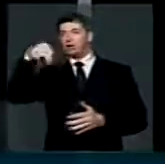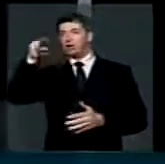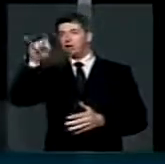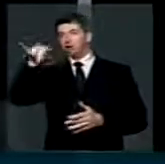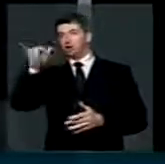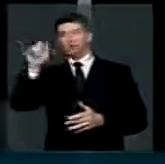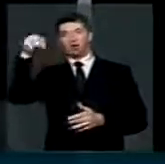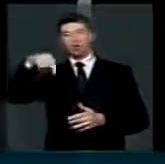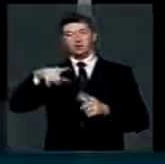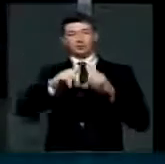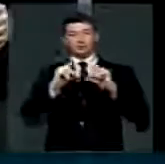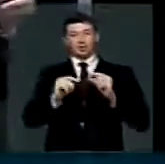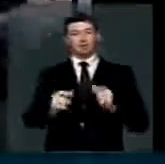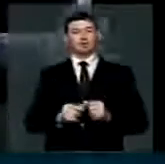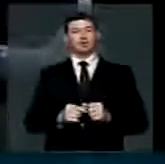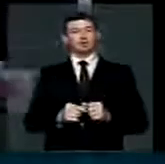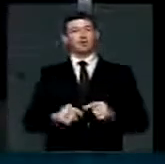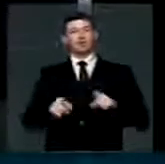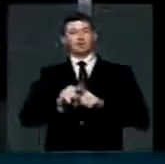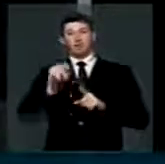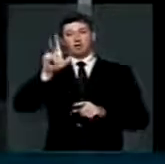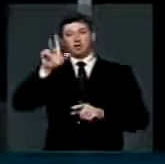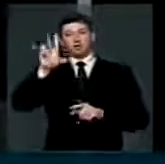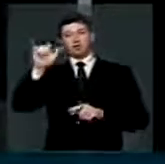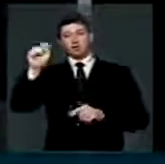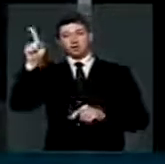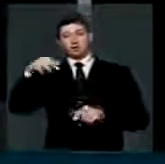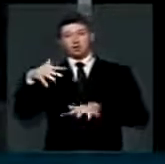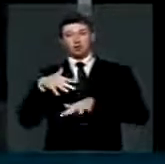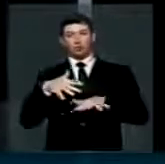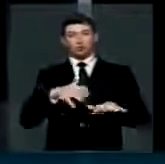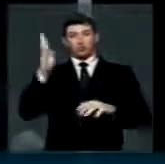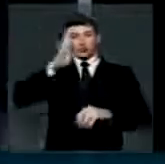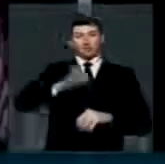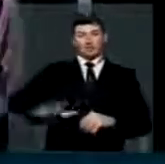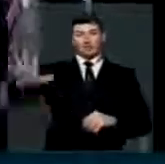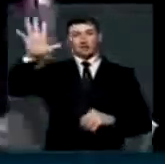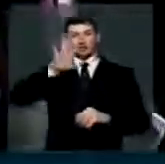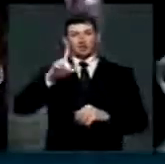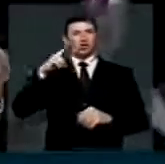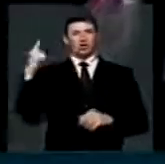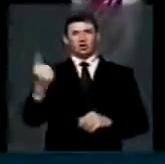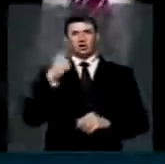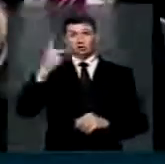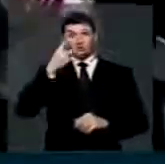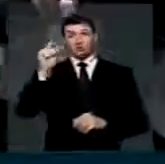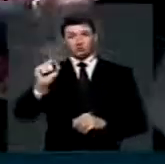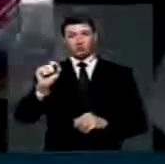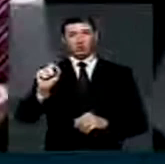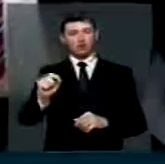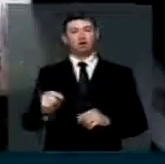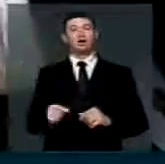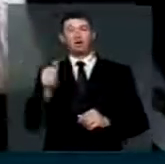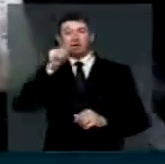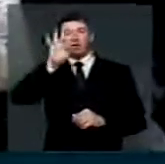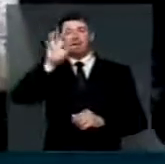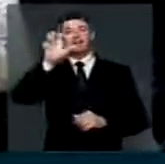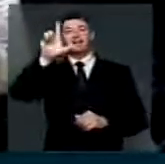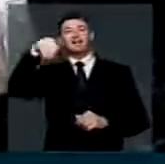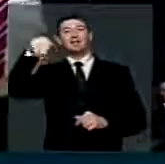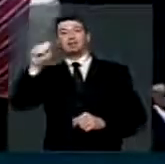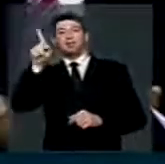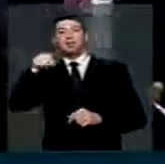aqui do Distrito Federal, e a Lúcia, que é do Movimento Nacional, todos disseram, a Thelma, que é do